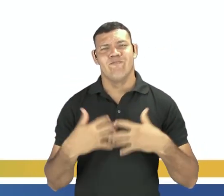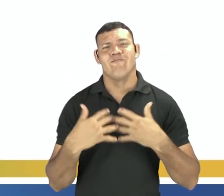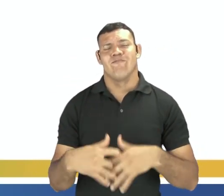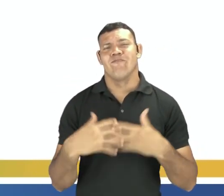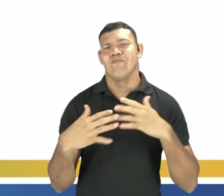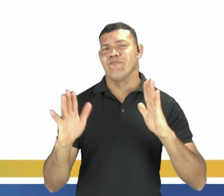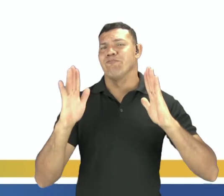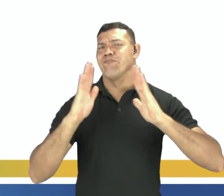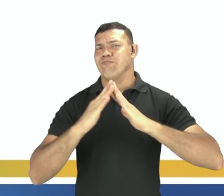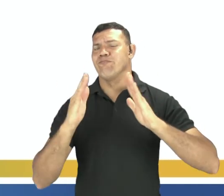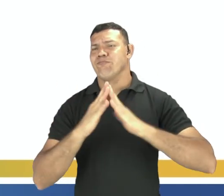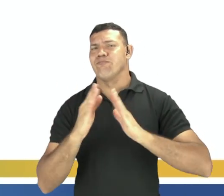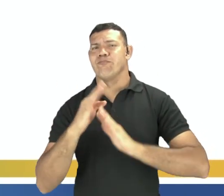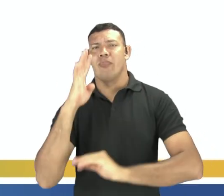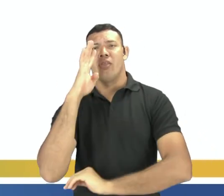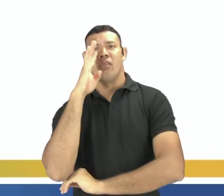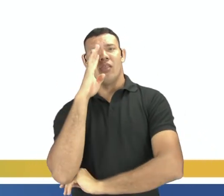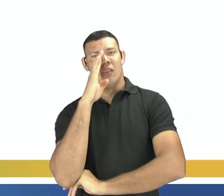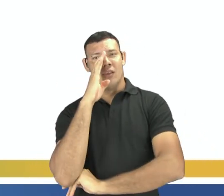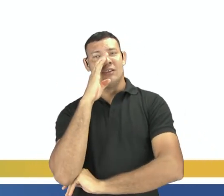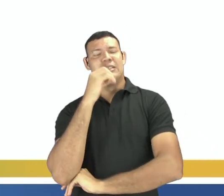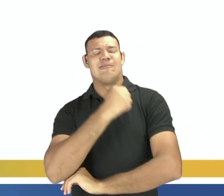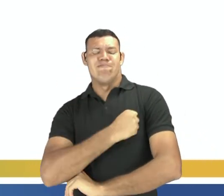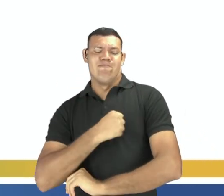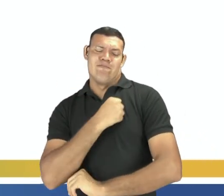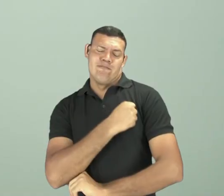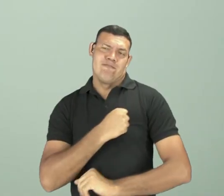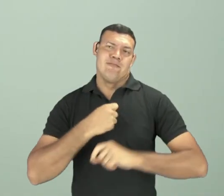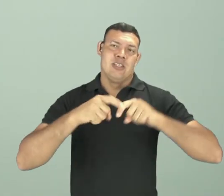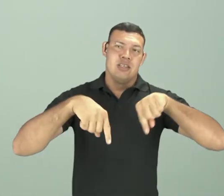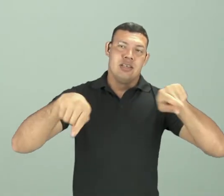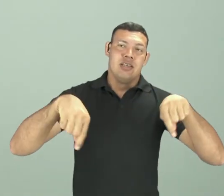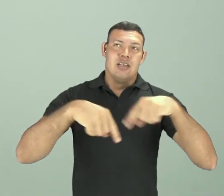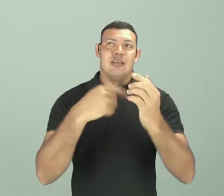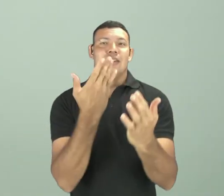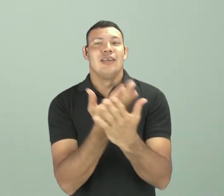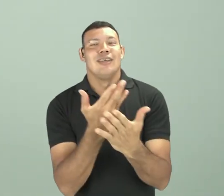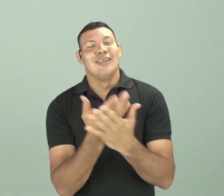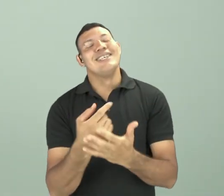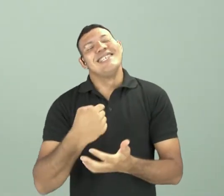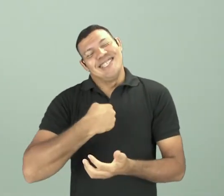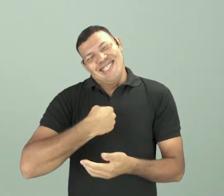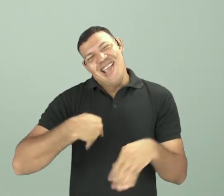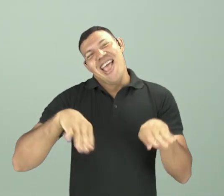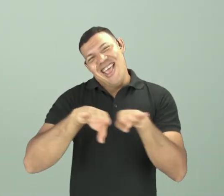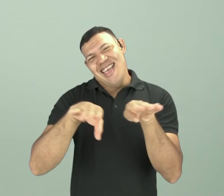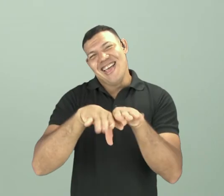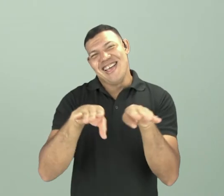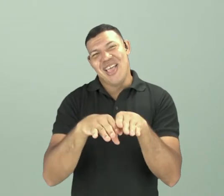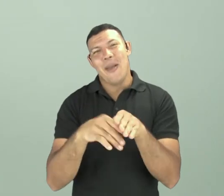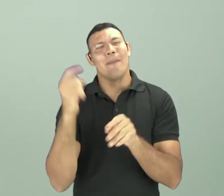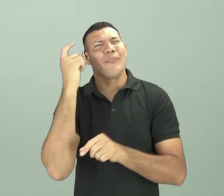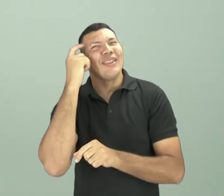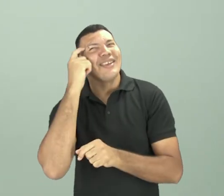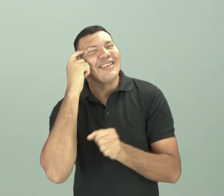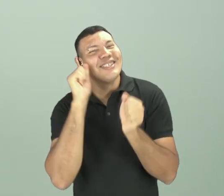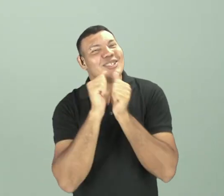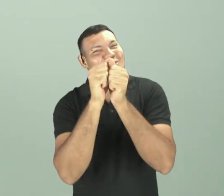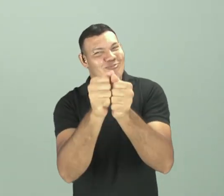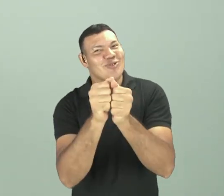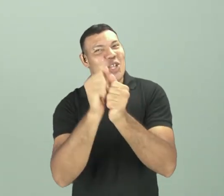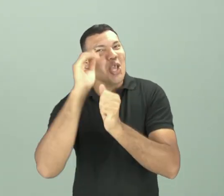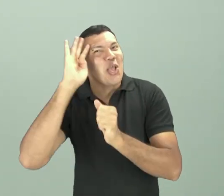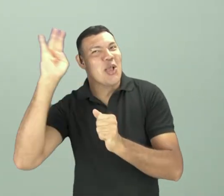casa assistindo. Sei que vocês estão com saudade da sala de aula, estão com saudade de mim, né? Mas tudo bem. Vamos pensar junto? Vamos sonhar